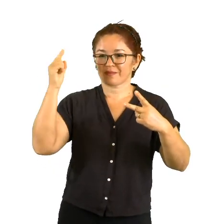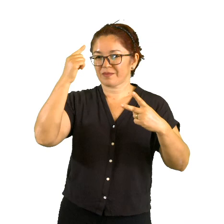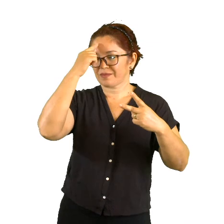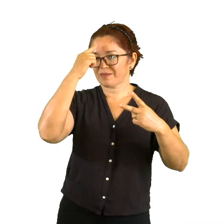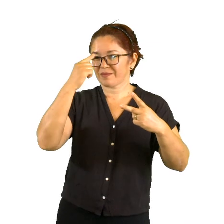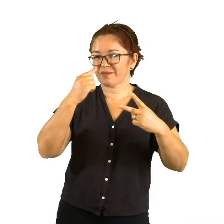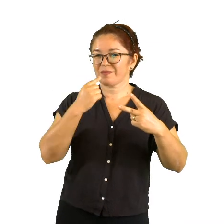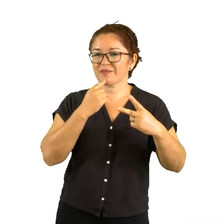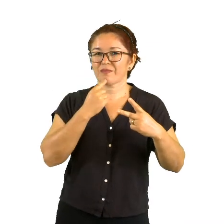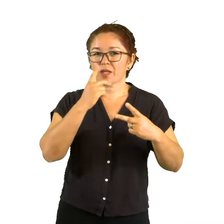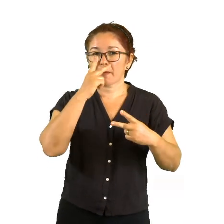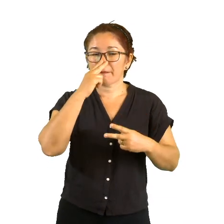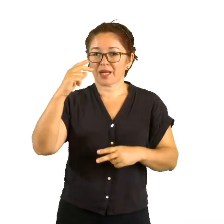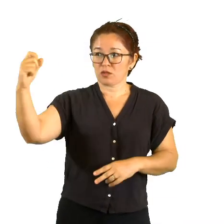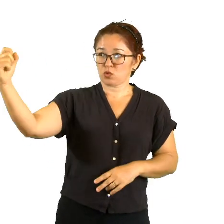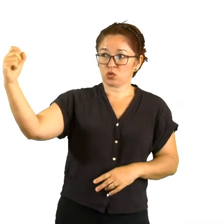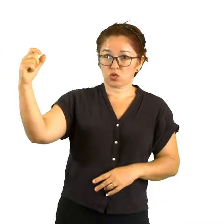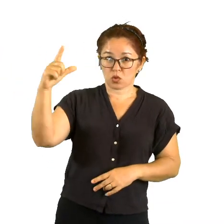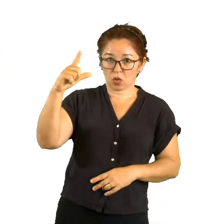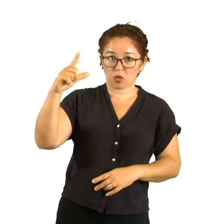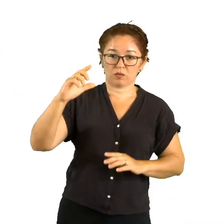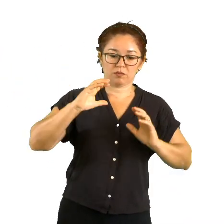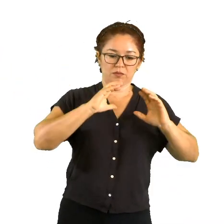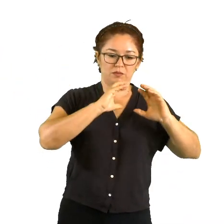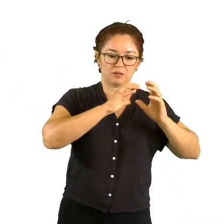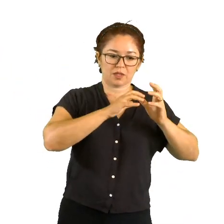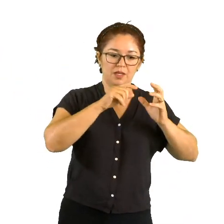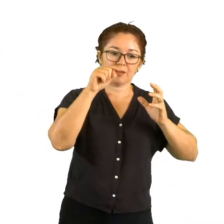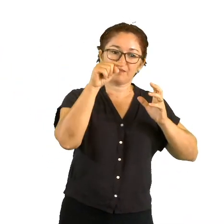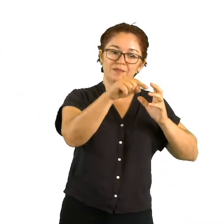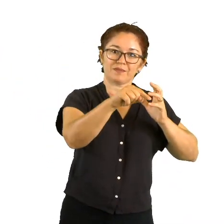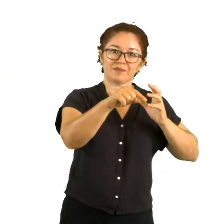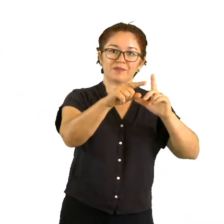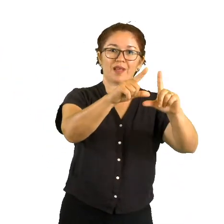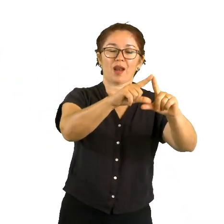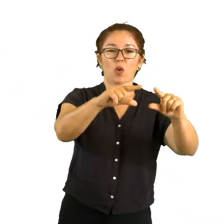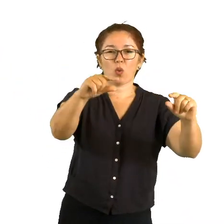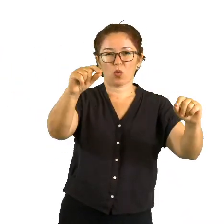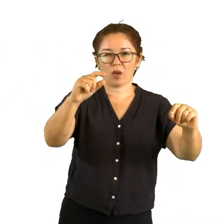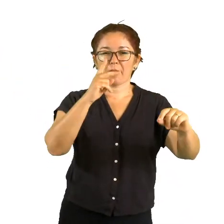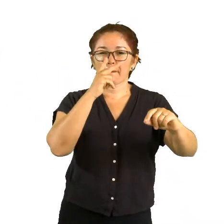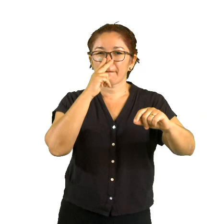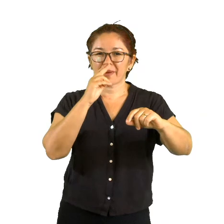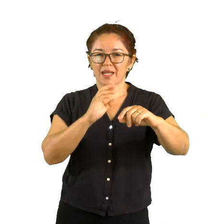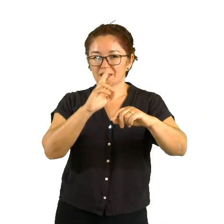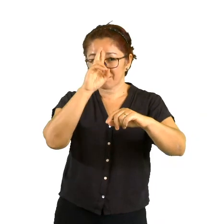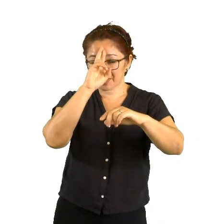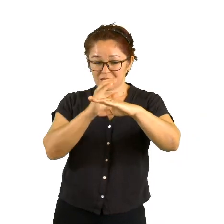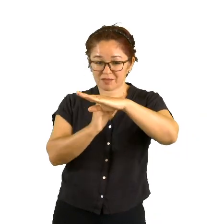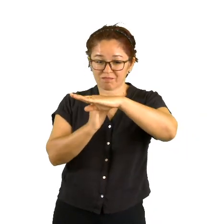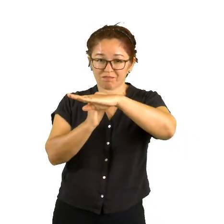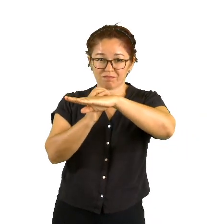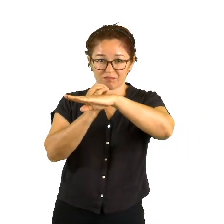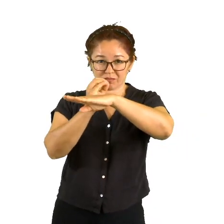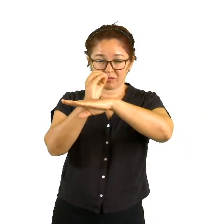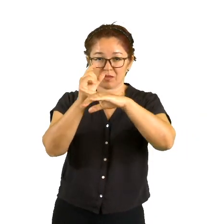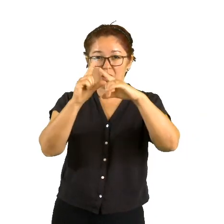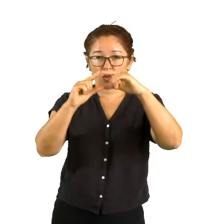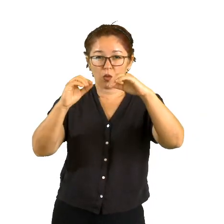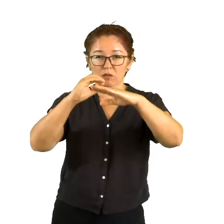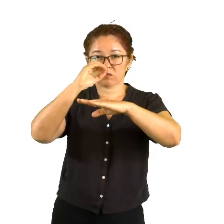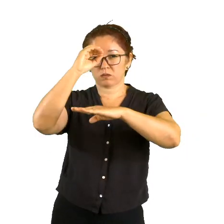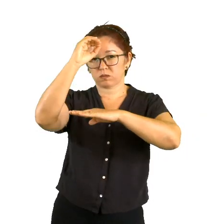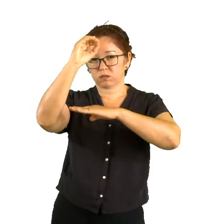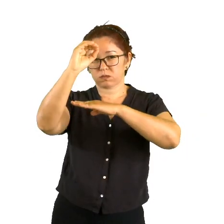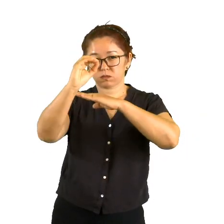ao Sol. A Lua, nessa fase, nasce em torno do meio-dia e se põe à meia-noite, aproximadamente.